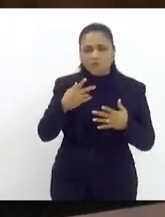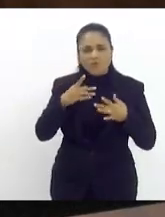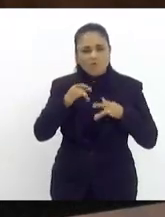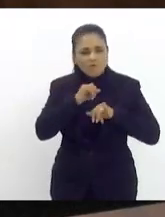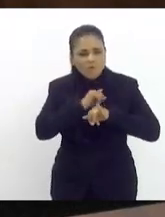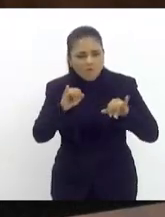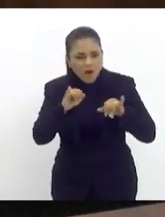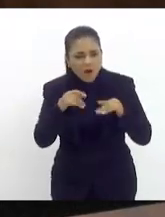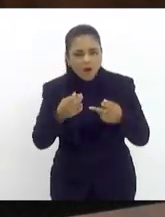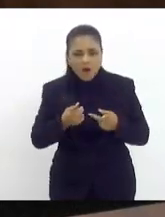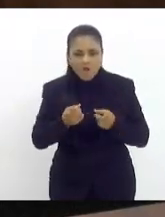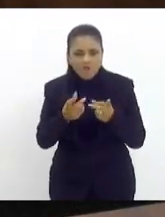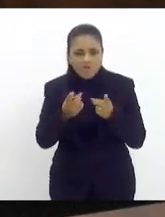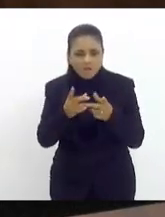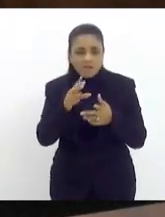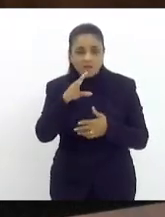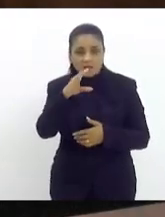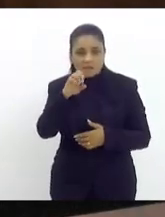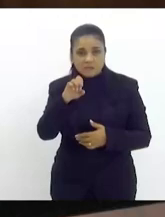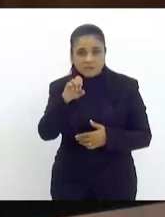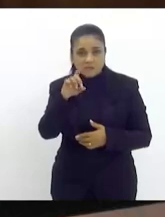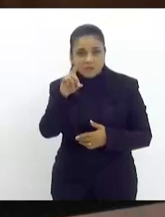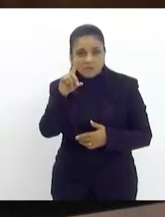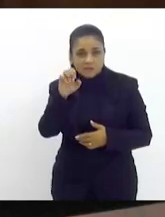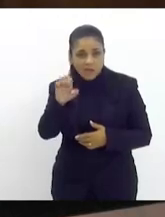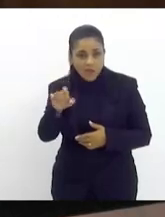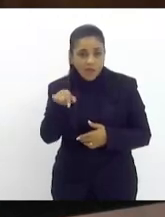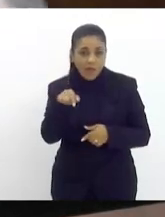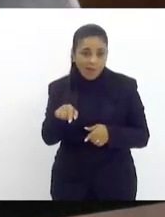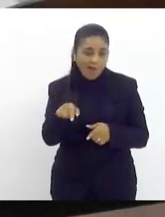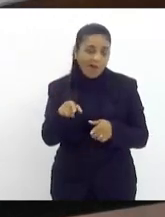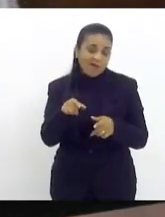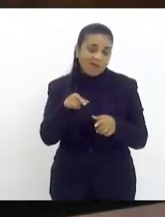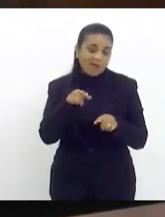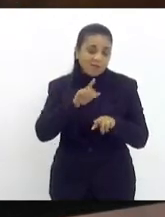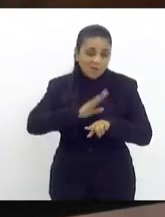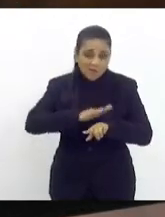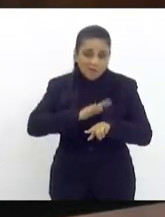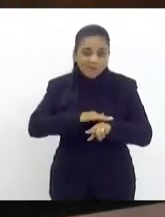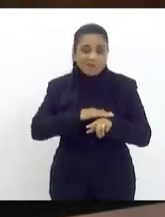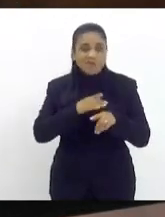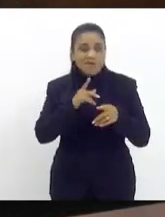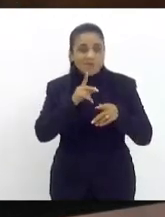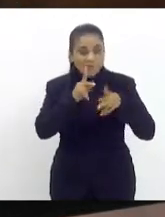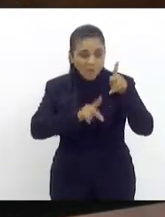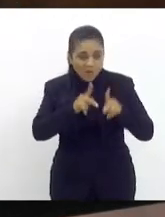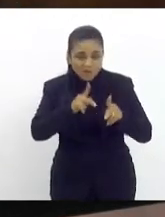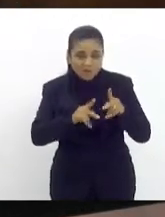mundo é a favor. Mas nós de botar agora na torneira do trabalhador, ninguém está preocupado com isso. Ninguém.